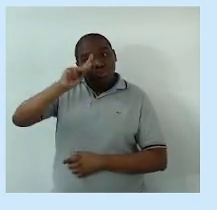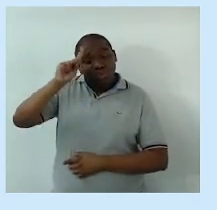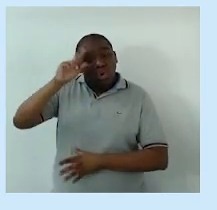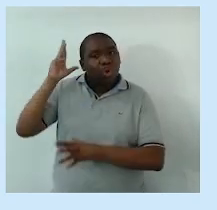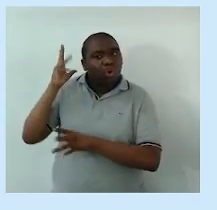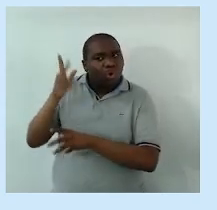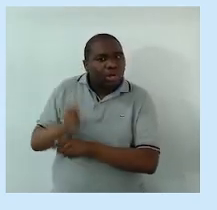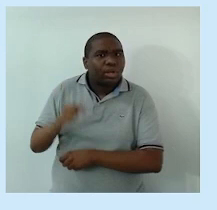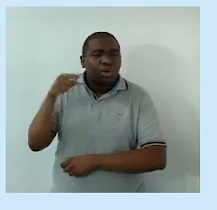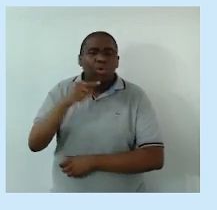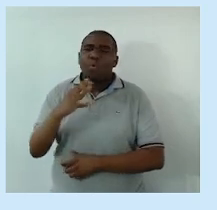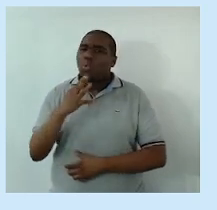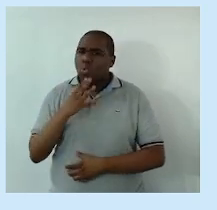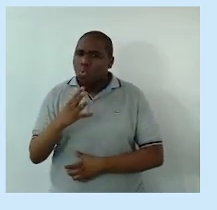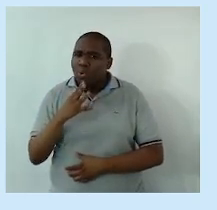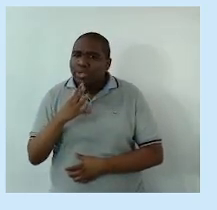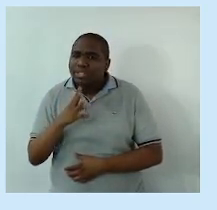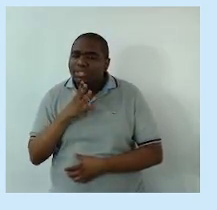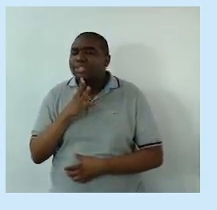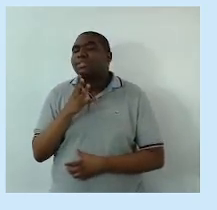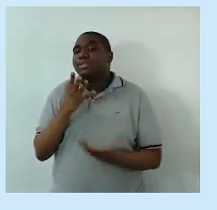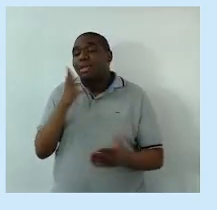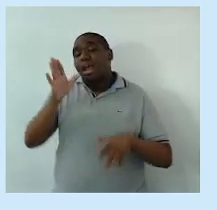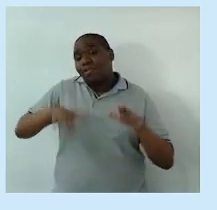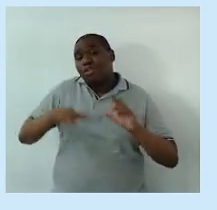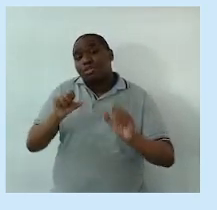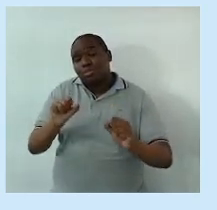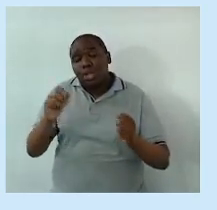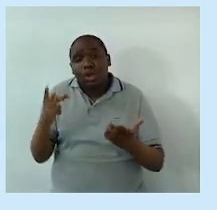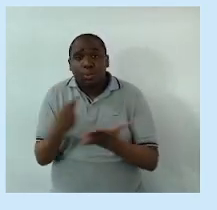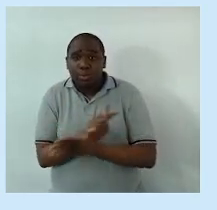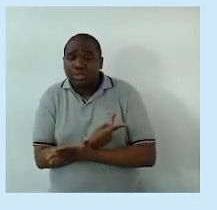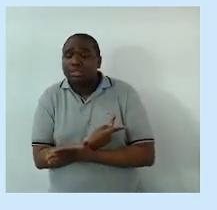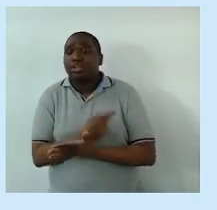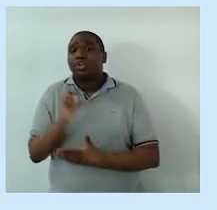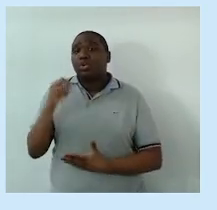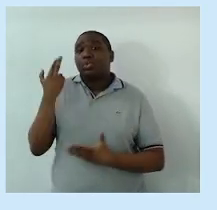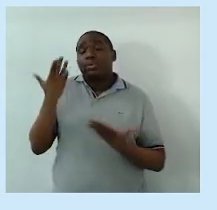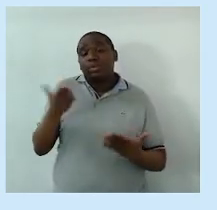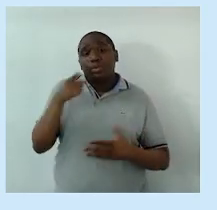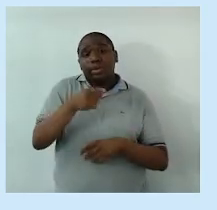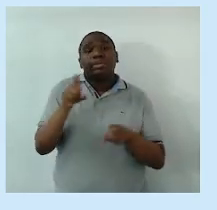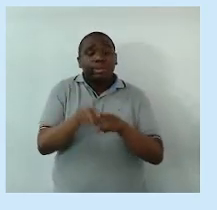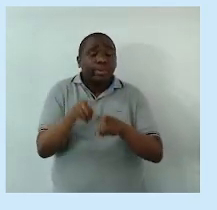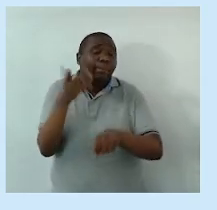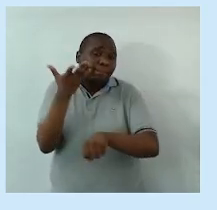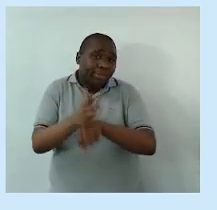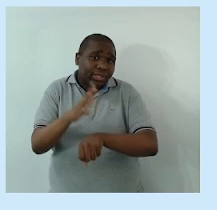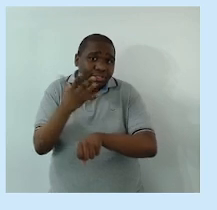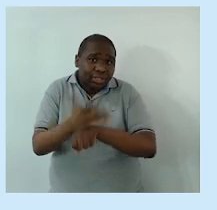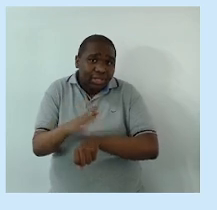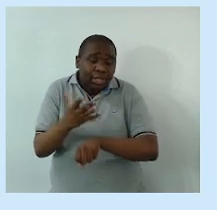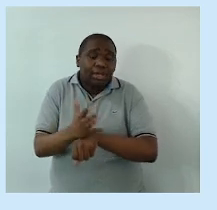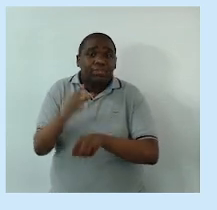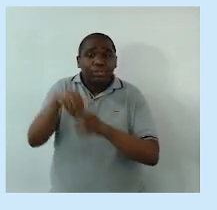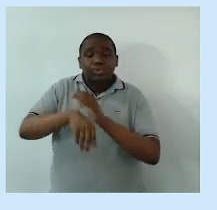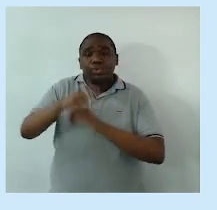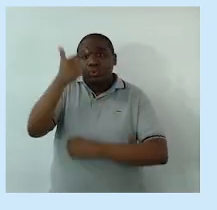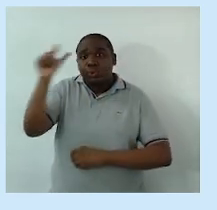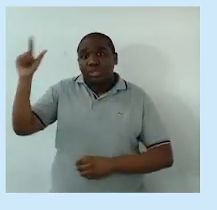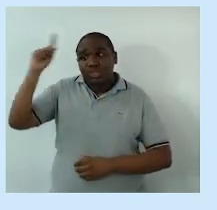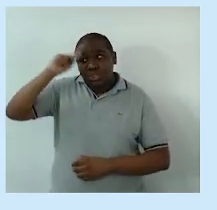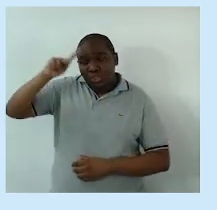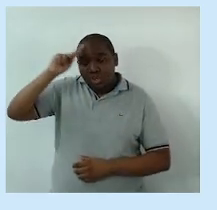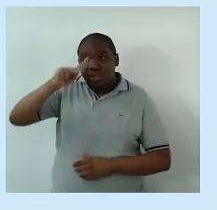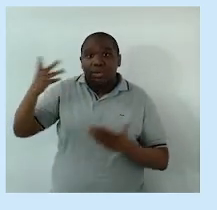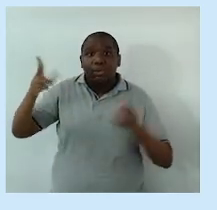que ele conhecia, que às vezes podia ter acontecido, então ele adaptava também, né, para as suas histórias, né? Então, muitos